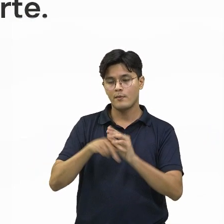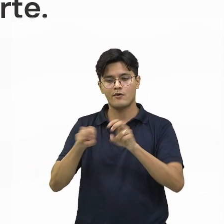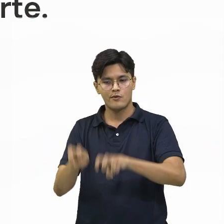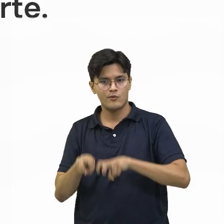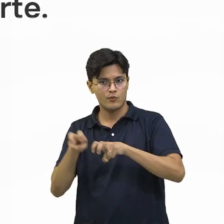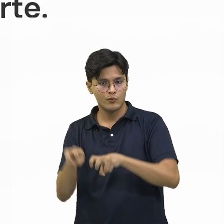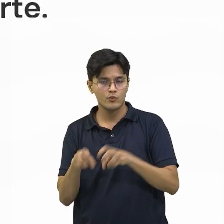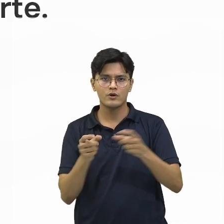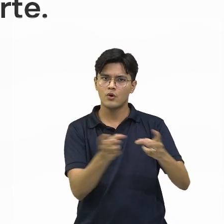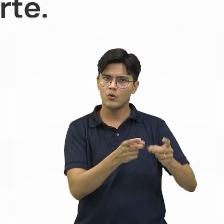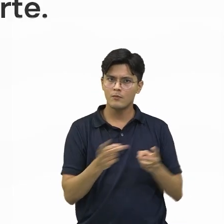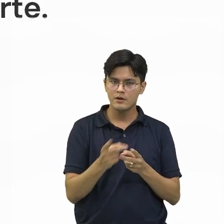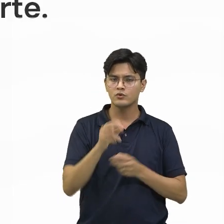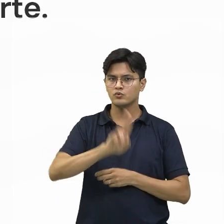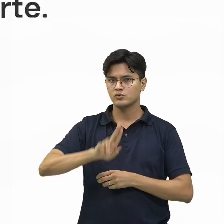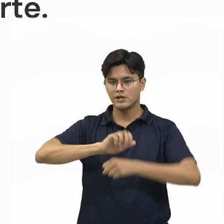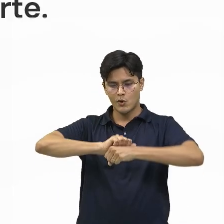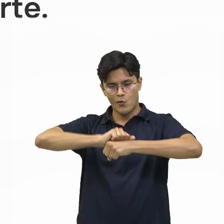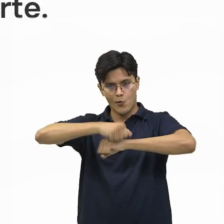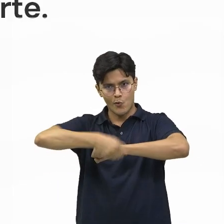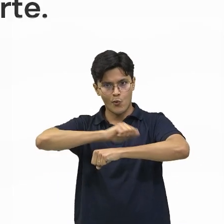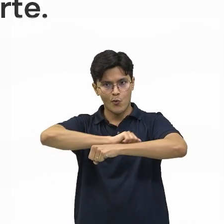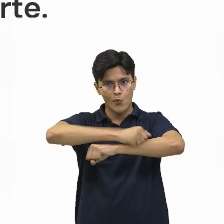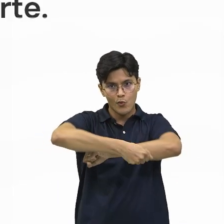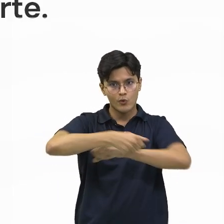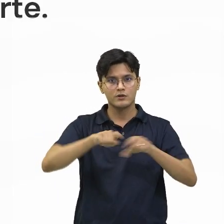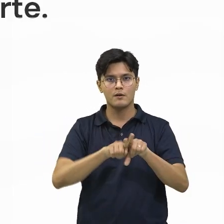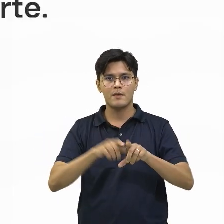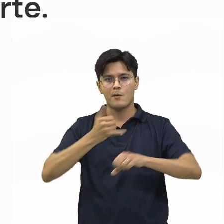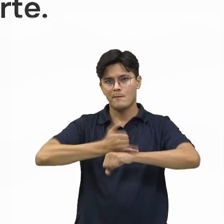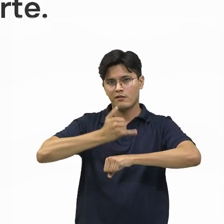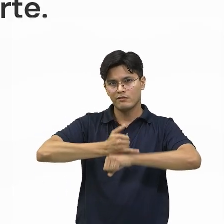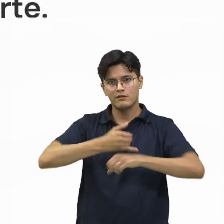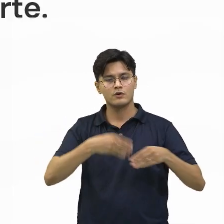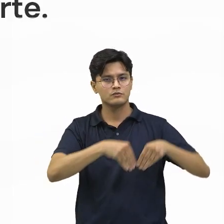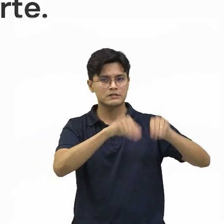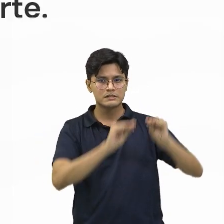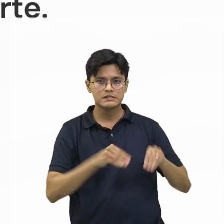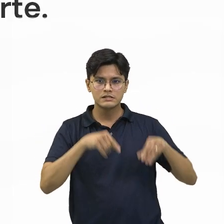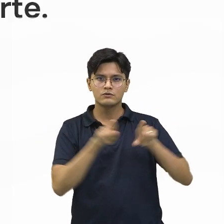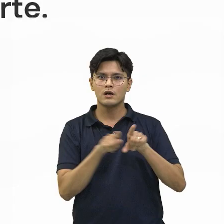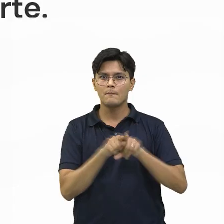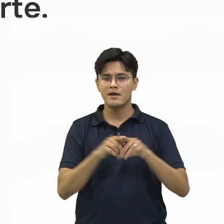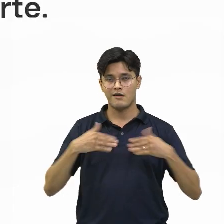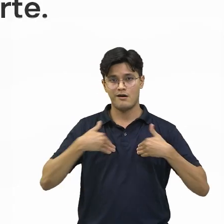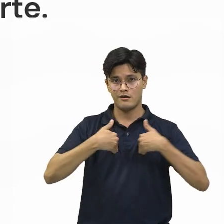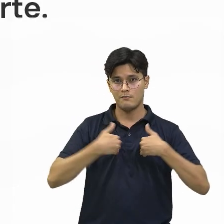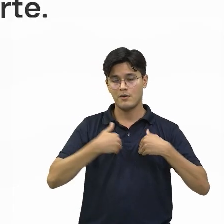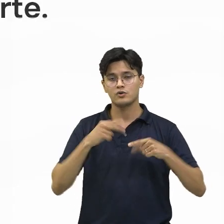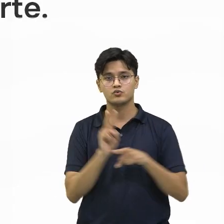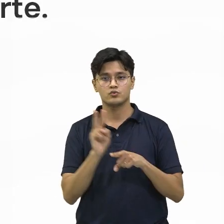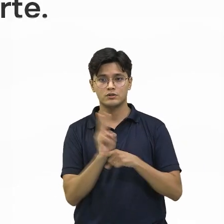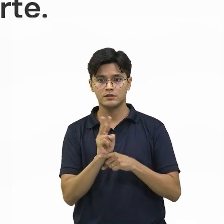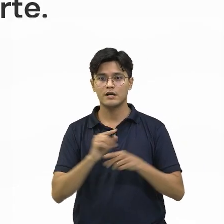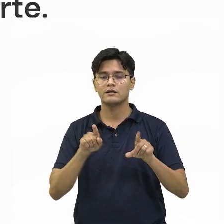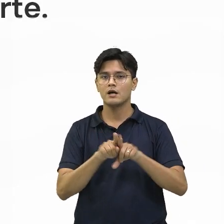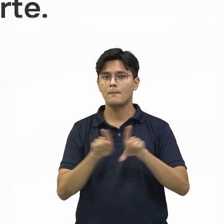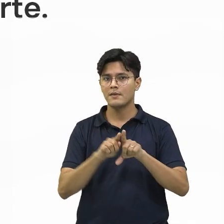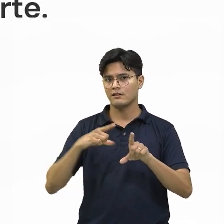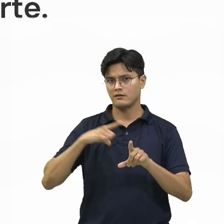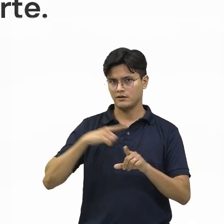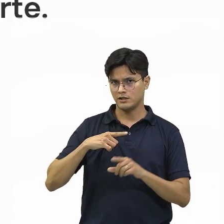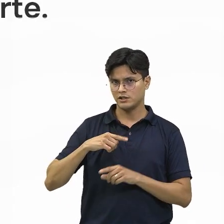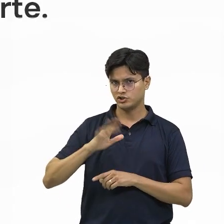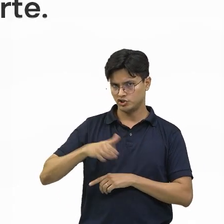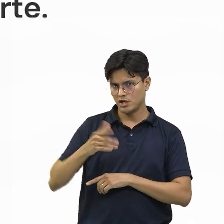em couro, metal, tecidos, tá bom? Além de domesticação de animais, e já apresentavam uma moeda geral